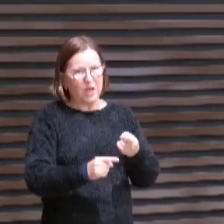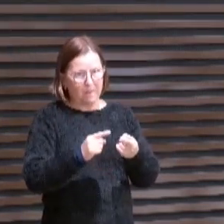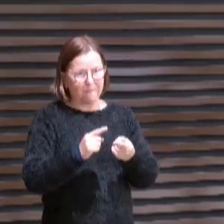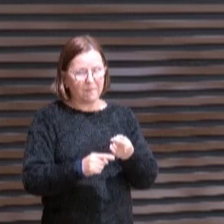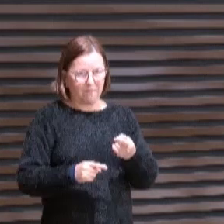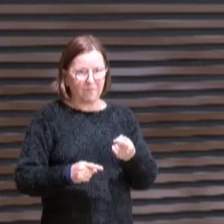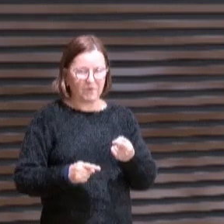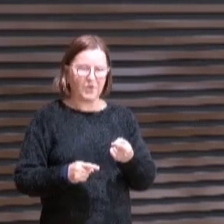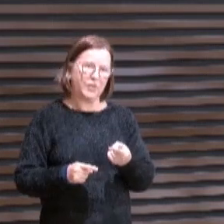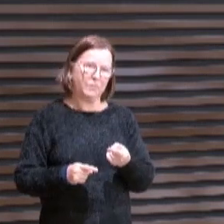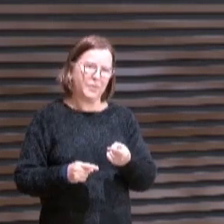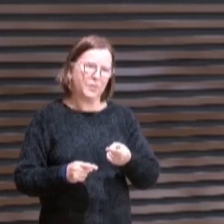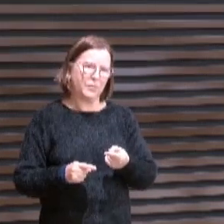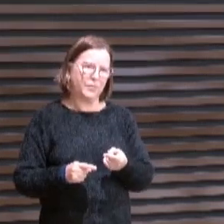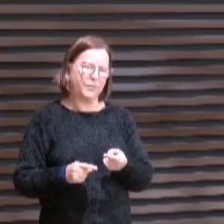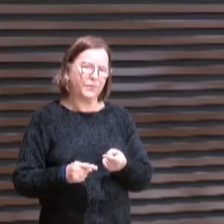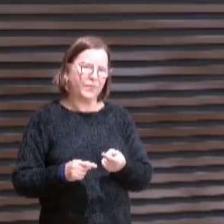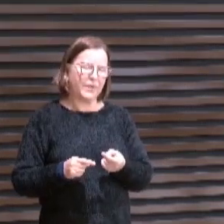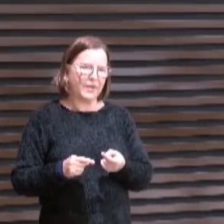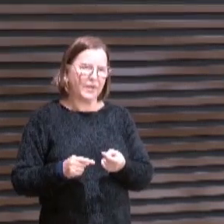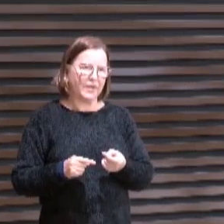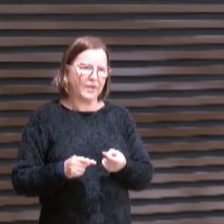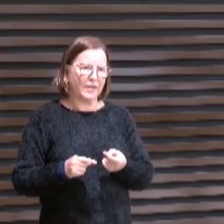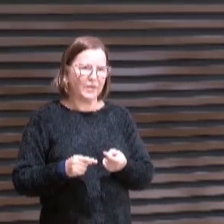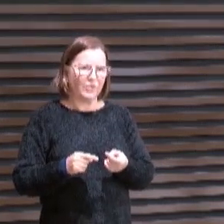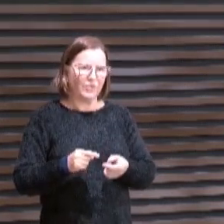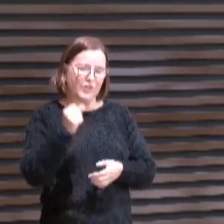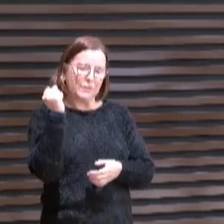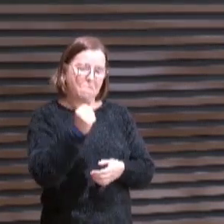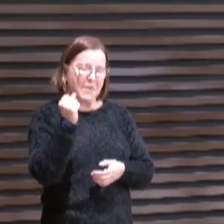dantescas e horrendas do Coliseu.